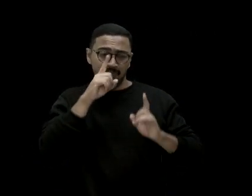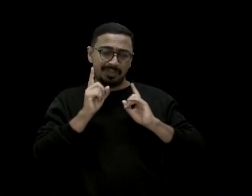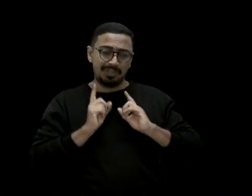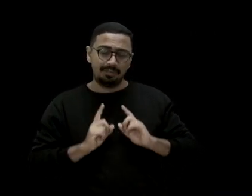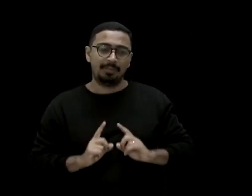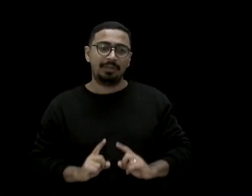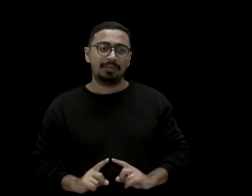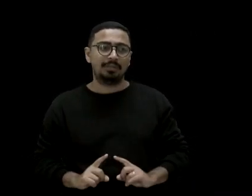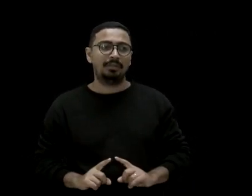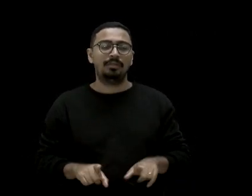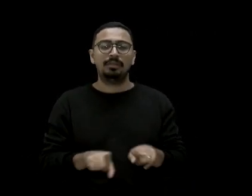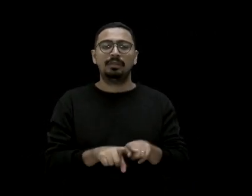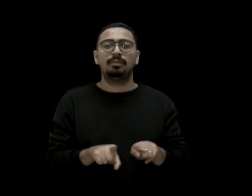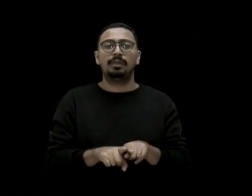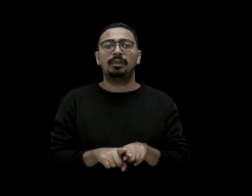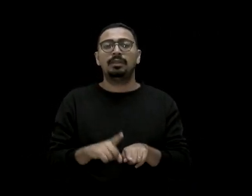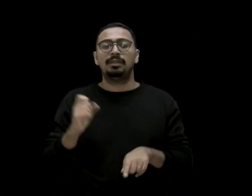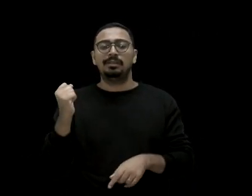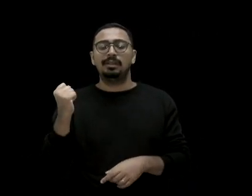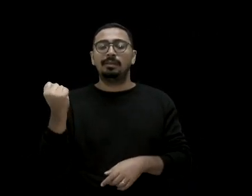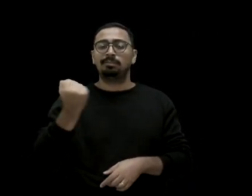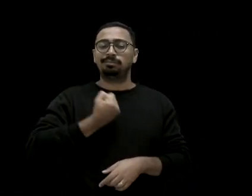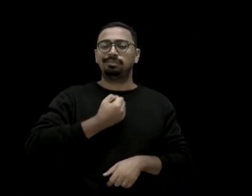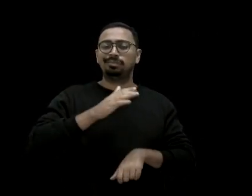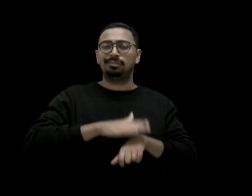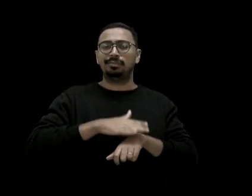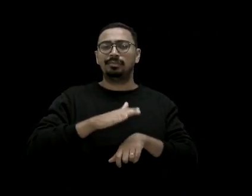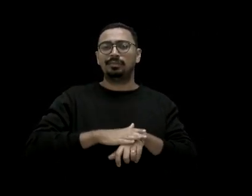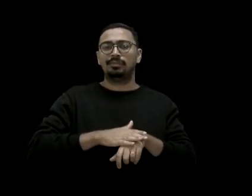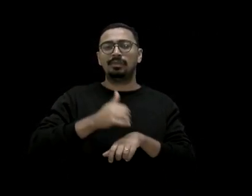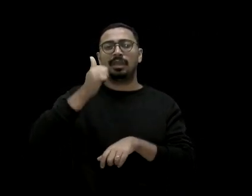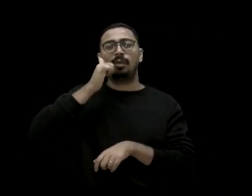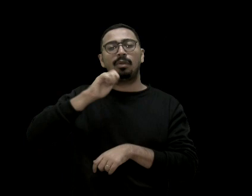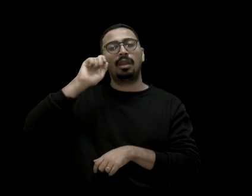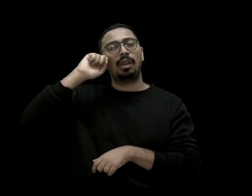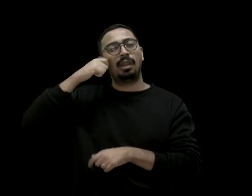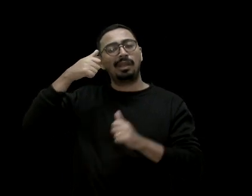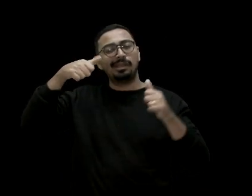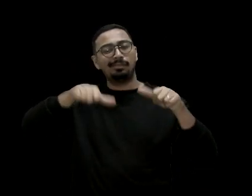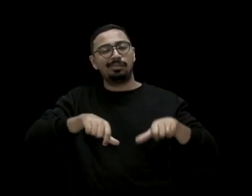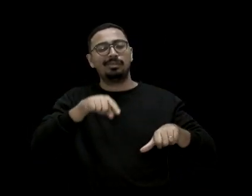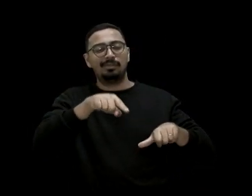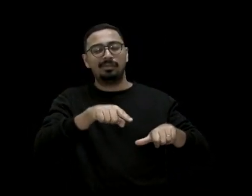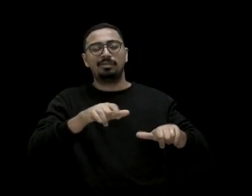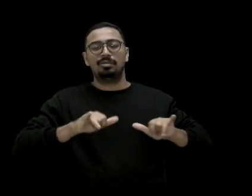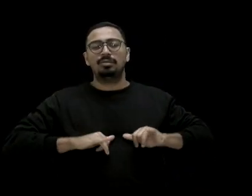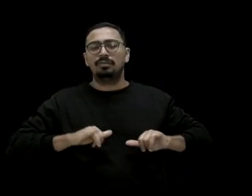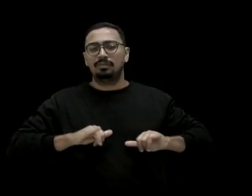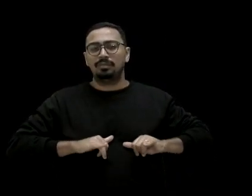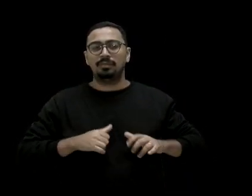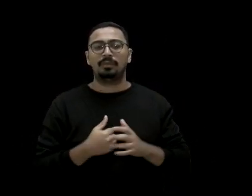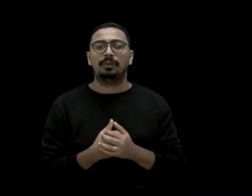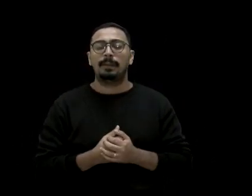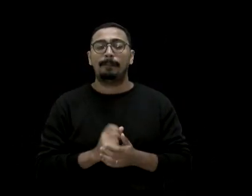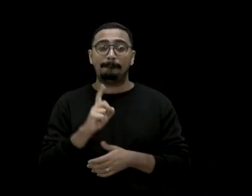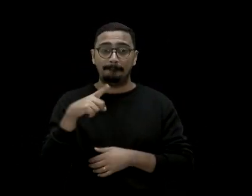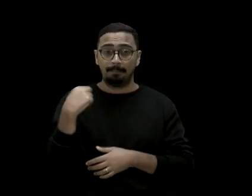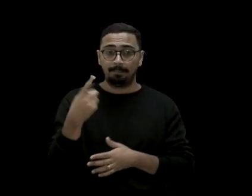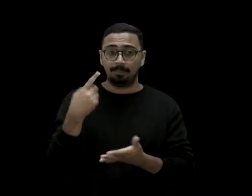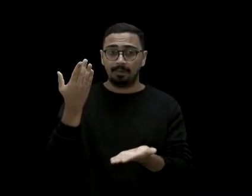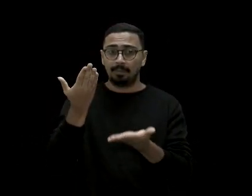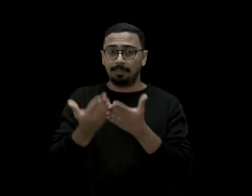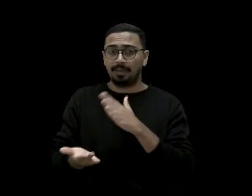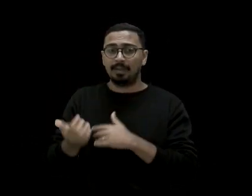pós-parto e suicídio materno, e as mulheres pretas são as mais afetadas. O fato é que estamos perdendo